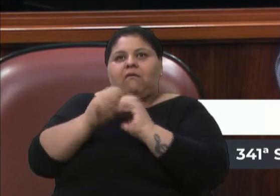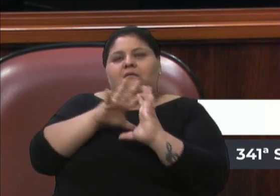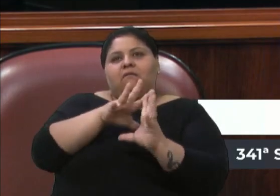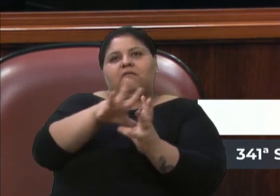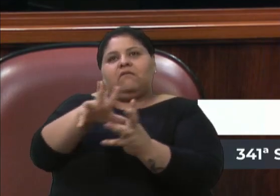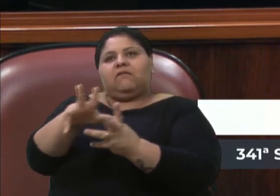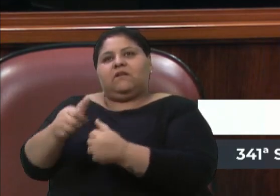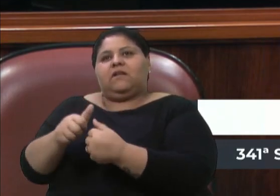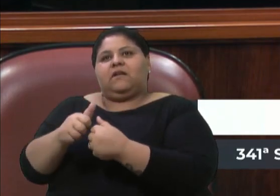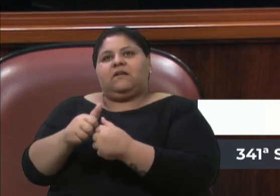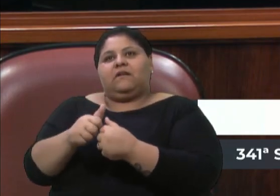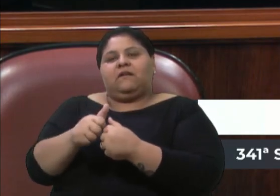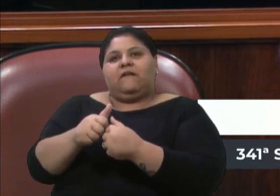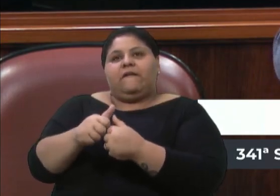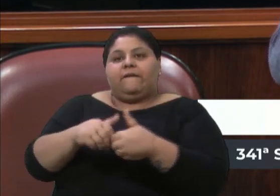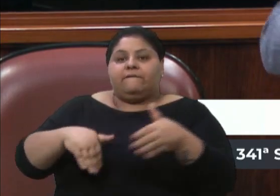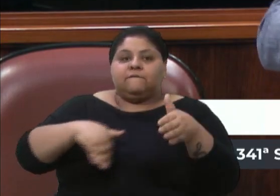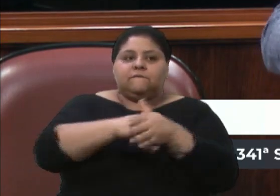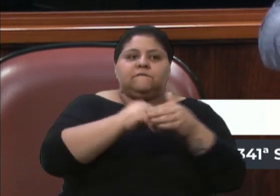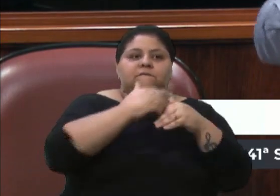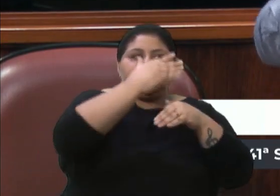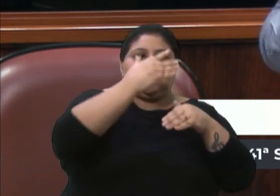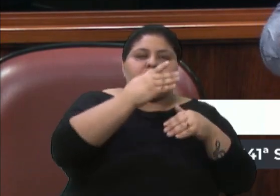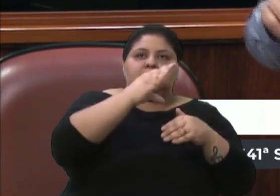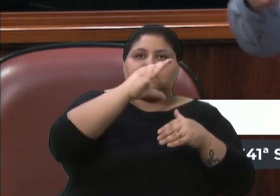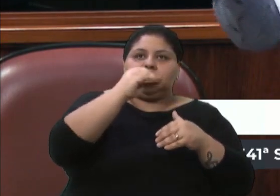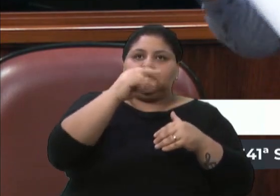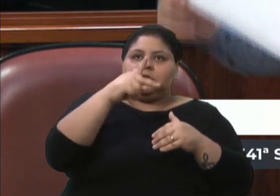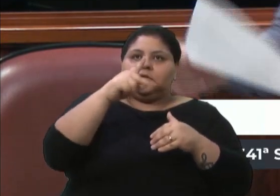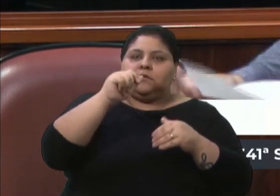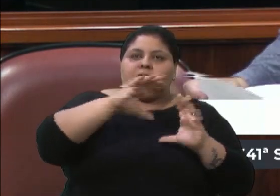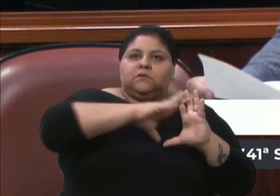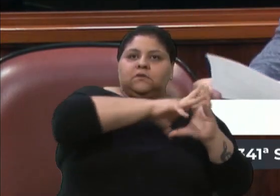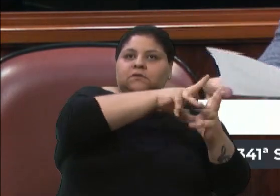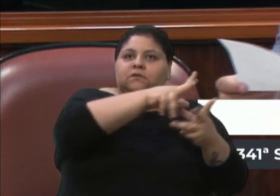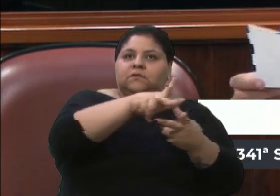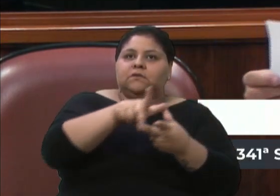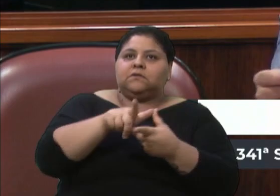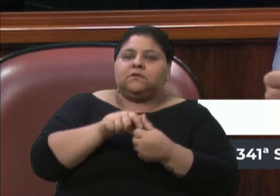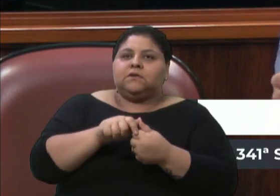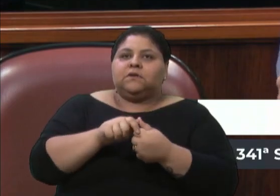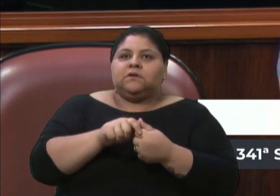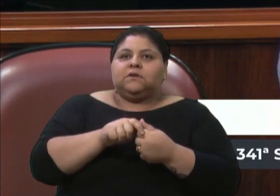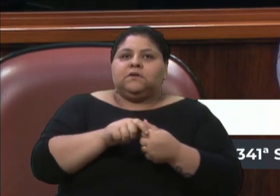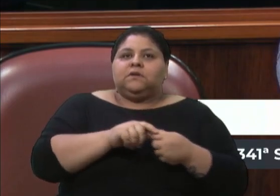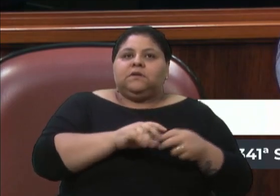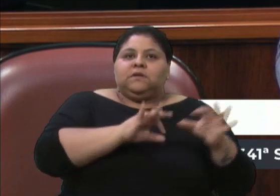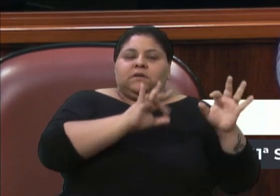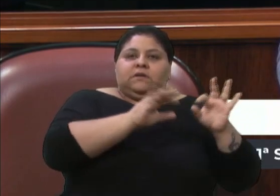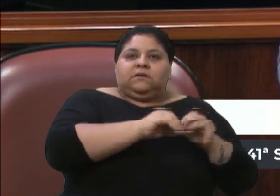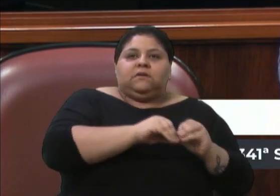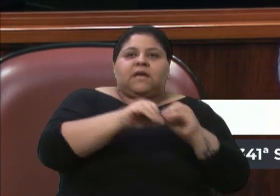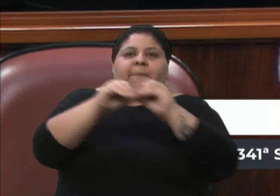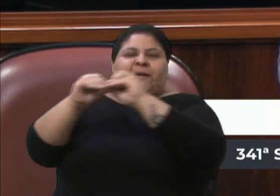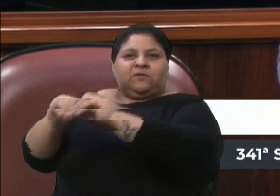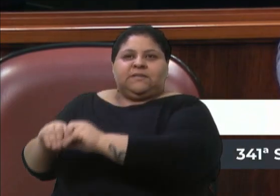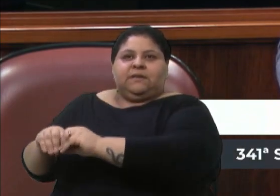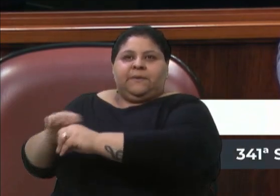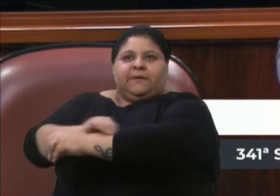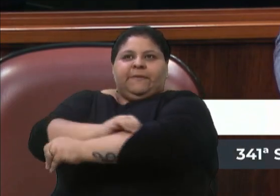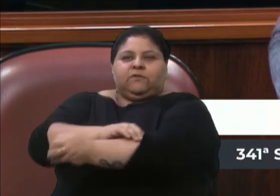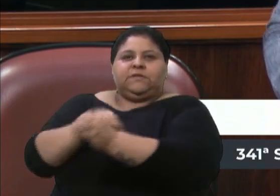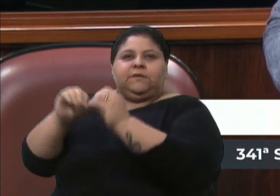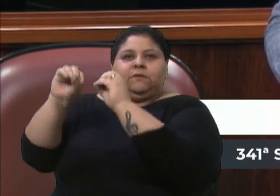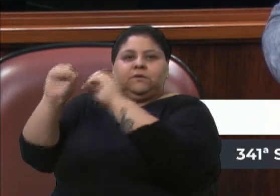sem patrocínio, por não aceitar o patrocínio irrisório que a ela foi direcionado.